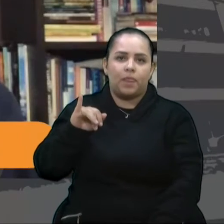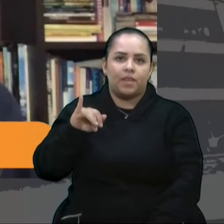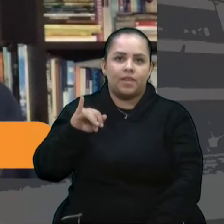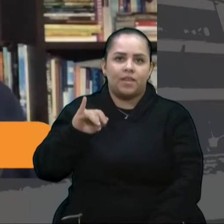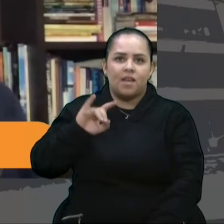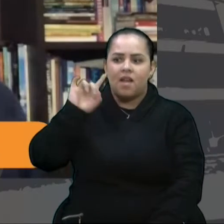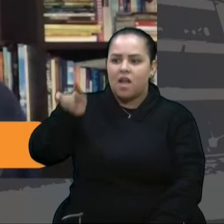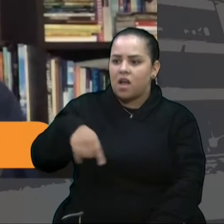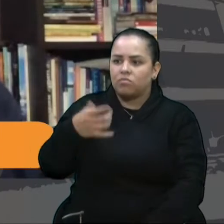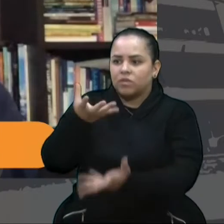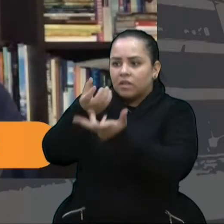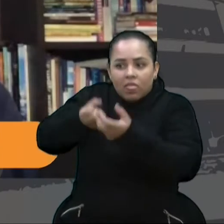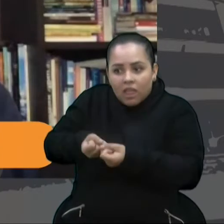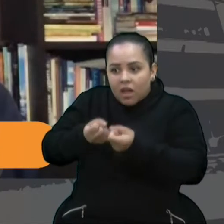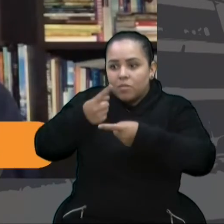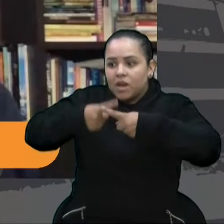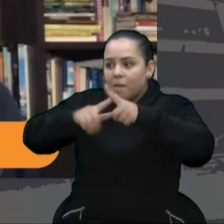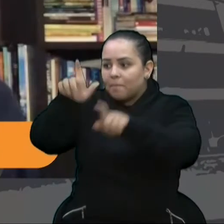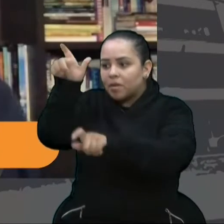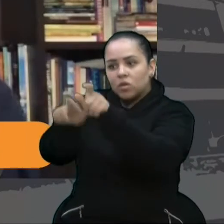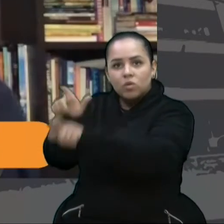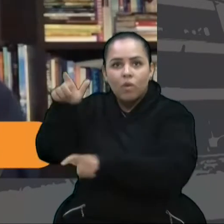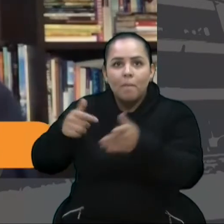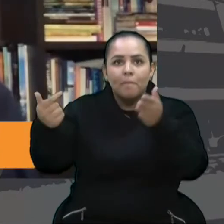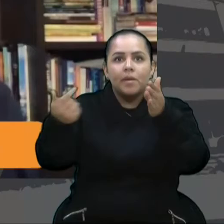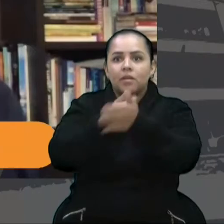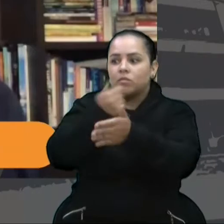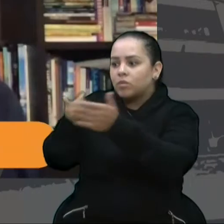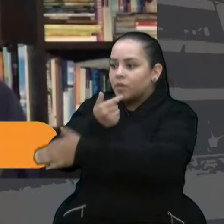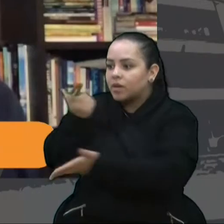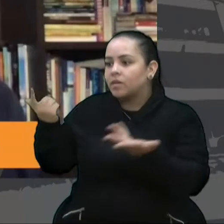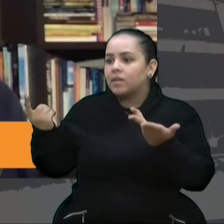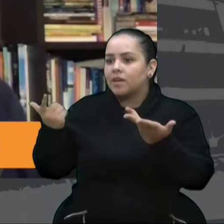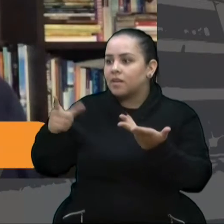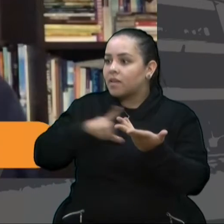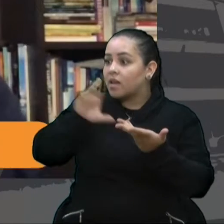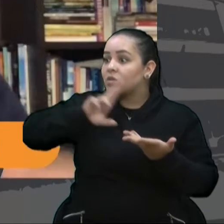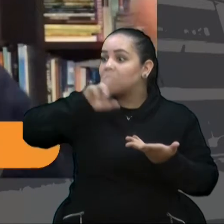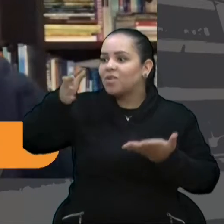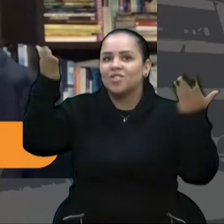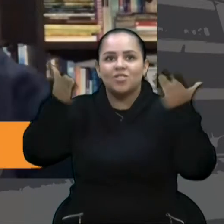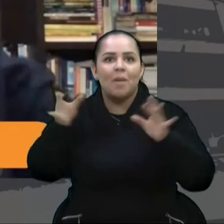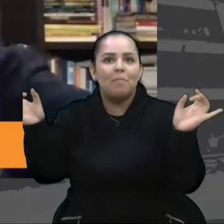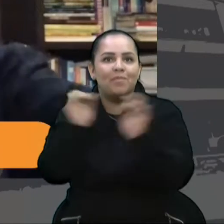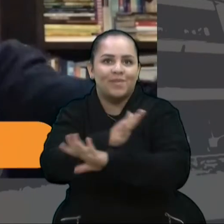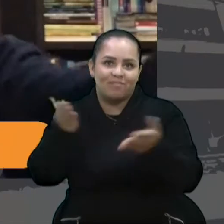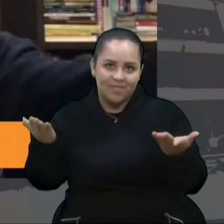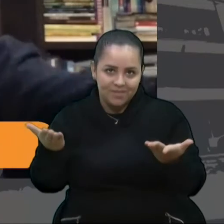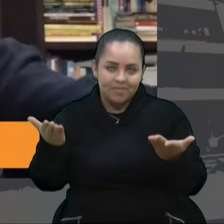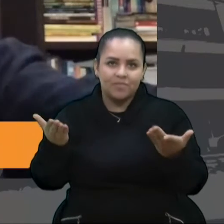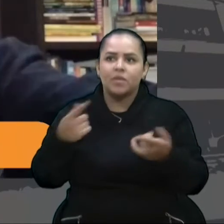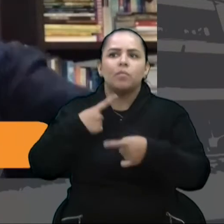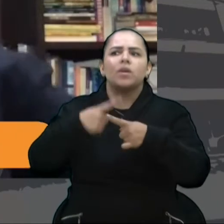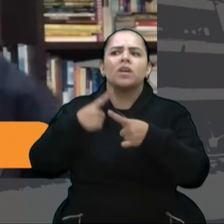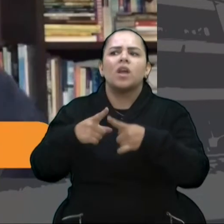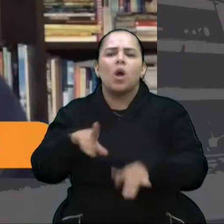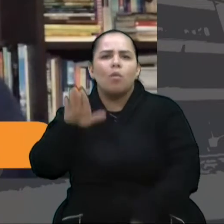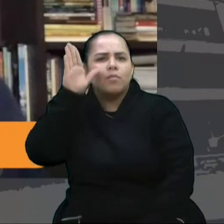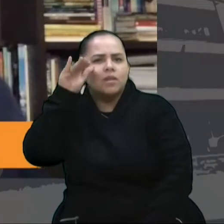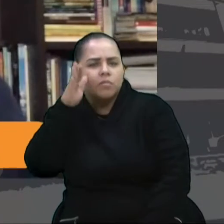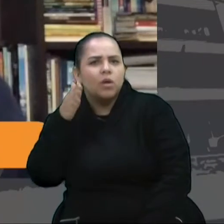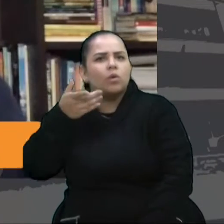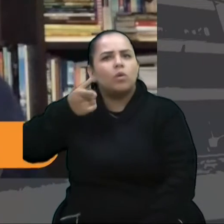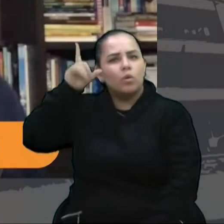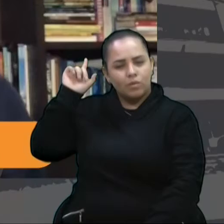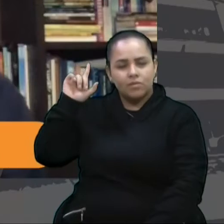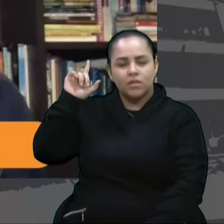uma inquisição em que a pessoa faz a pergunta e já tem a resposta na pergunta. Eu estava observando hoje ao vivo aqui na